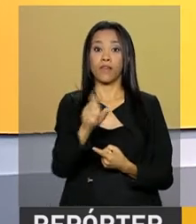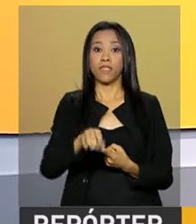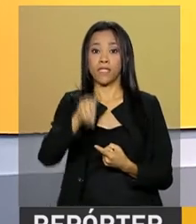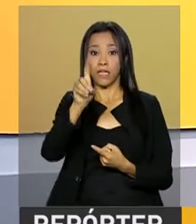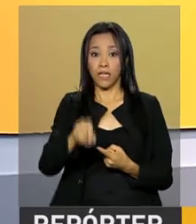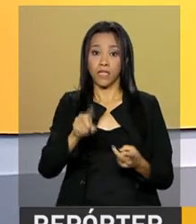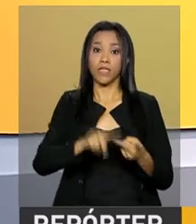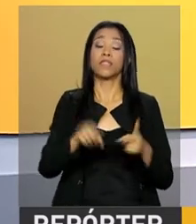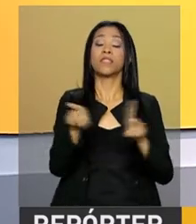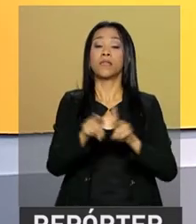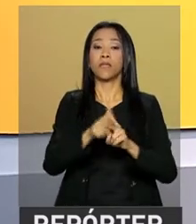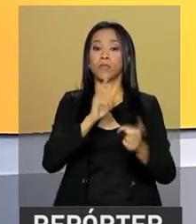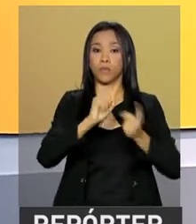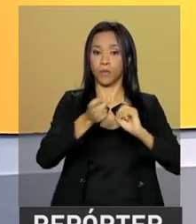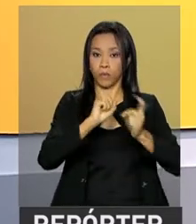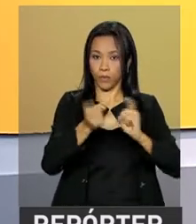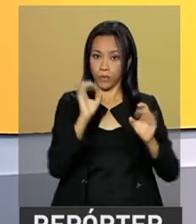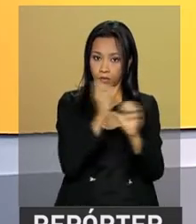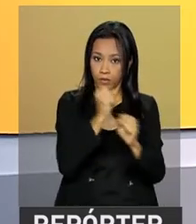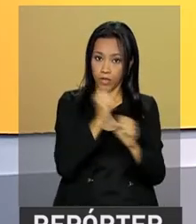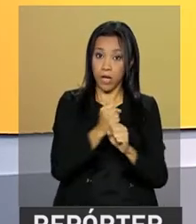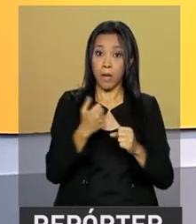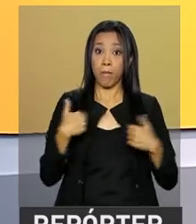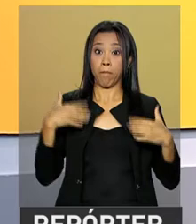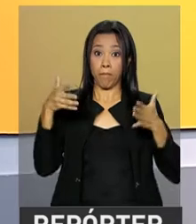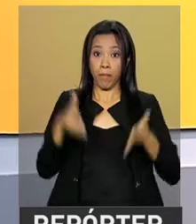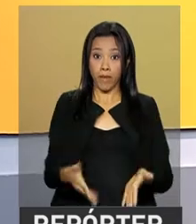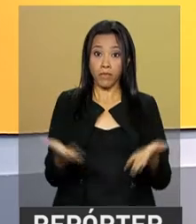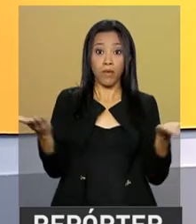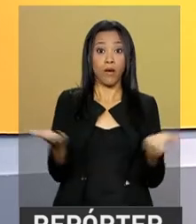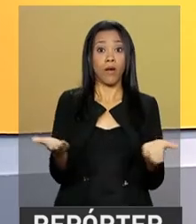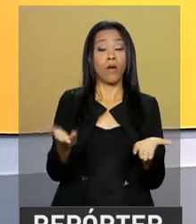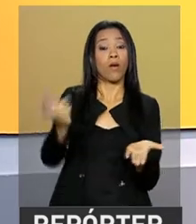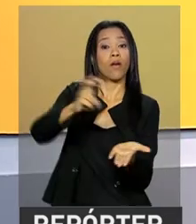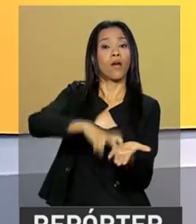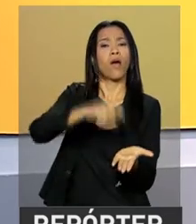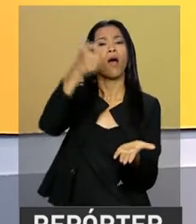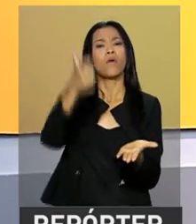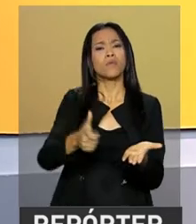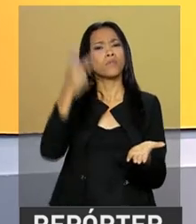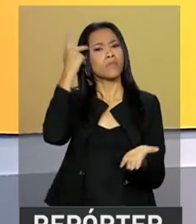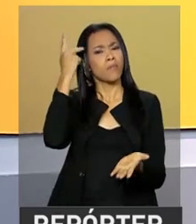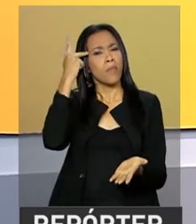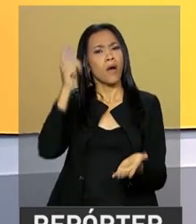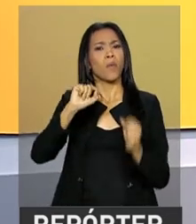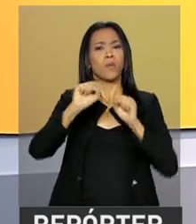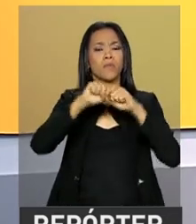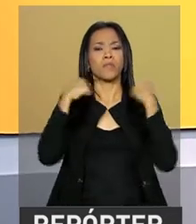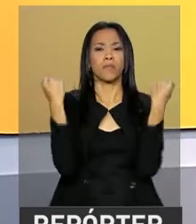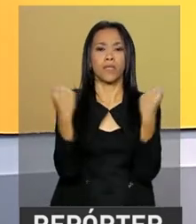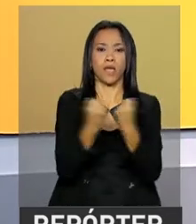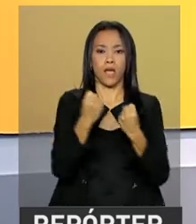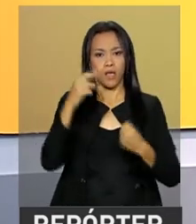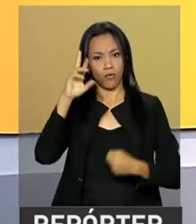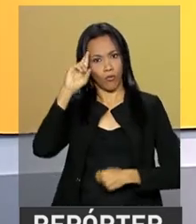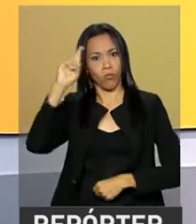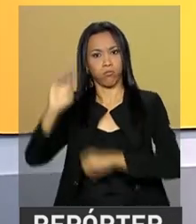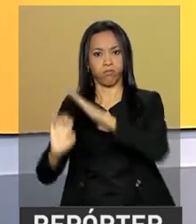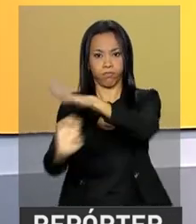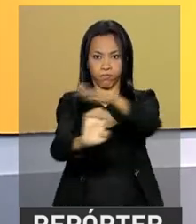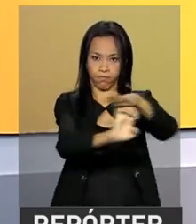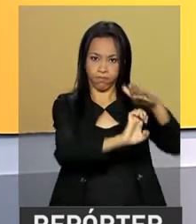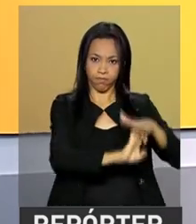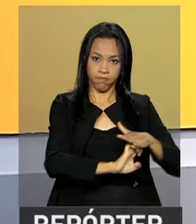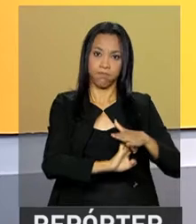planejamento de oliveira participam agora pela manhã em são paulo de um seminário com empresários e investidores